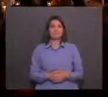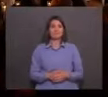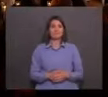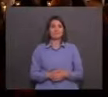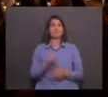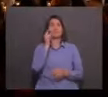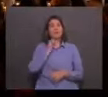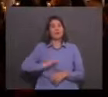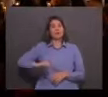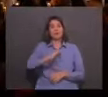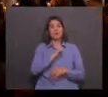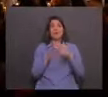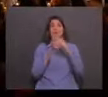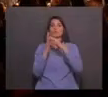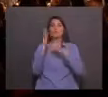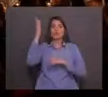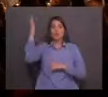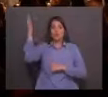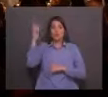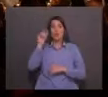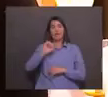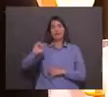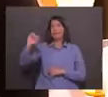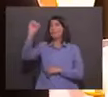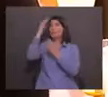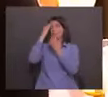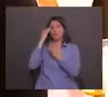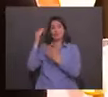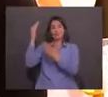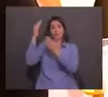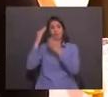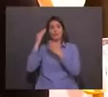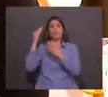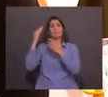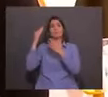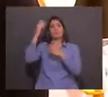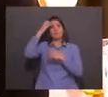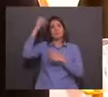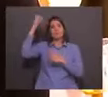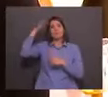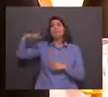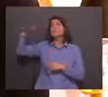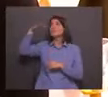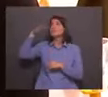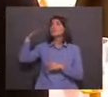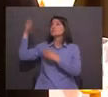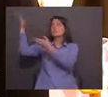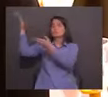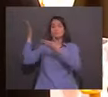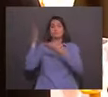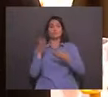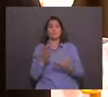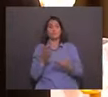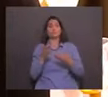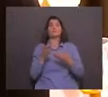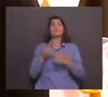Padre nostro, che sei nei cieli, sia santificato il tuo nome, venga il tuo regno, sia fatta